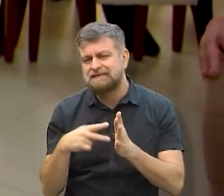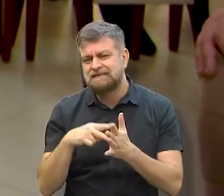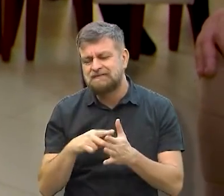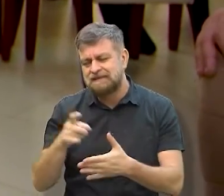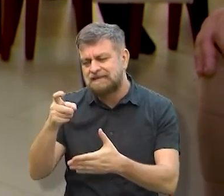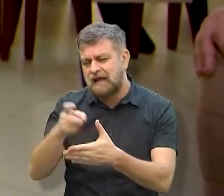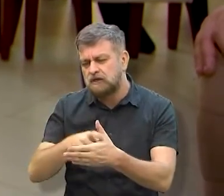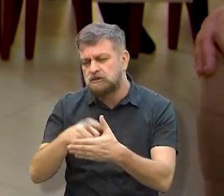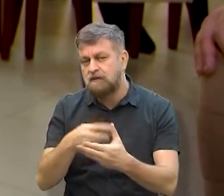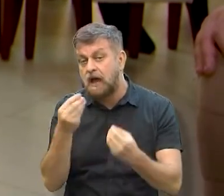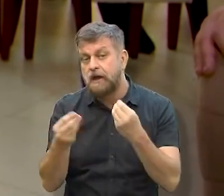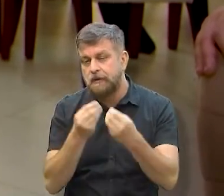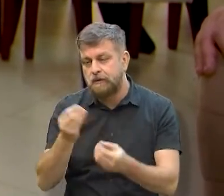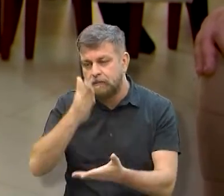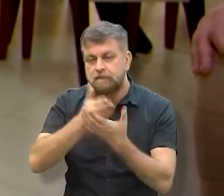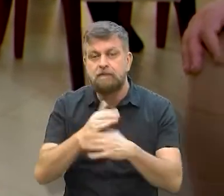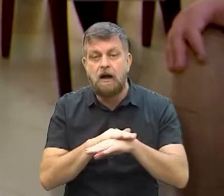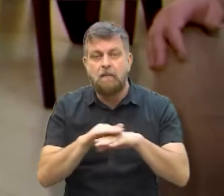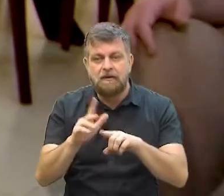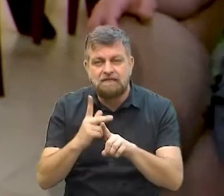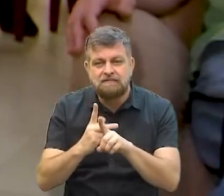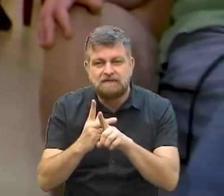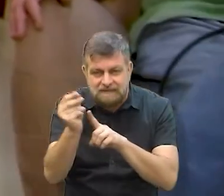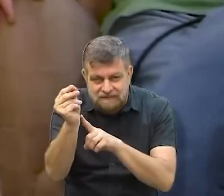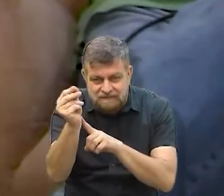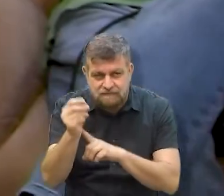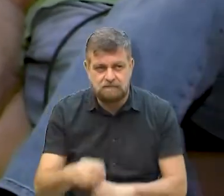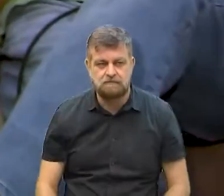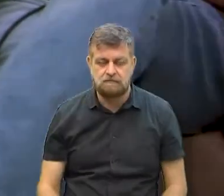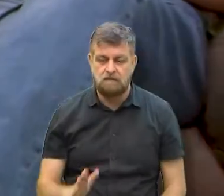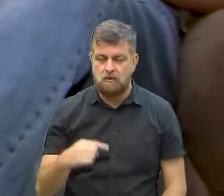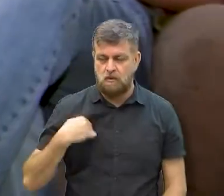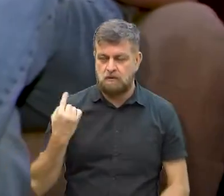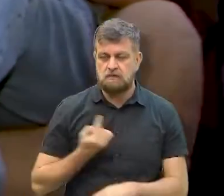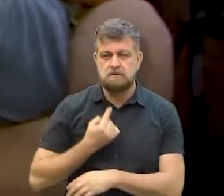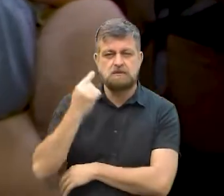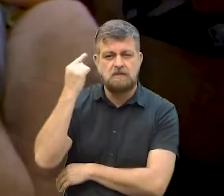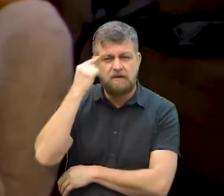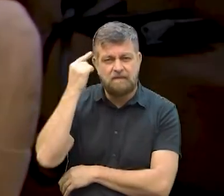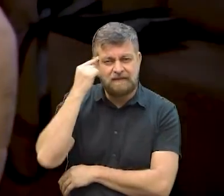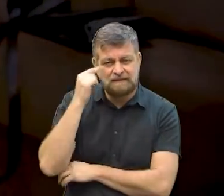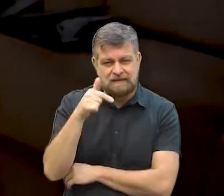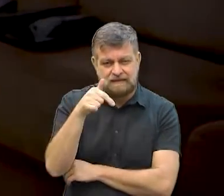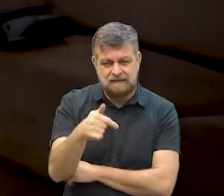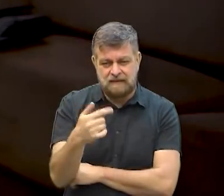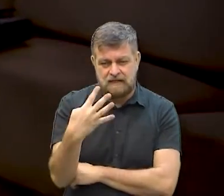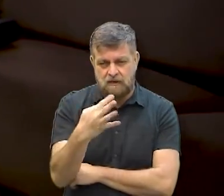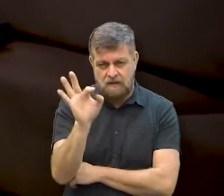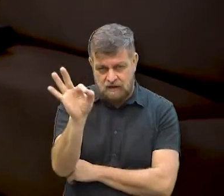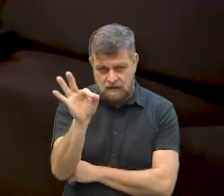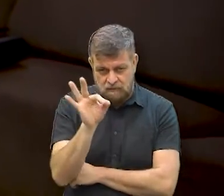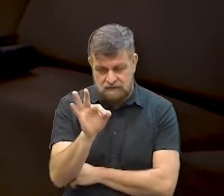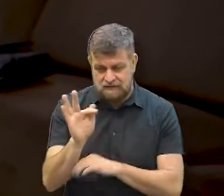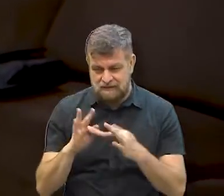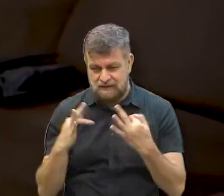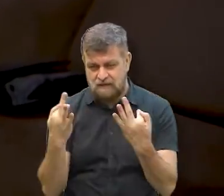esse endividamento e como sair dele. Professor, seja bem-vindo. Quando a gente pensa em 74%